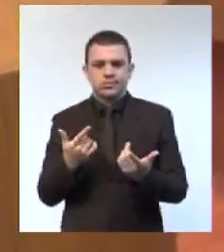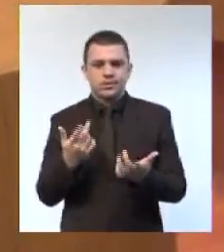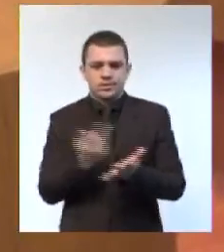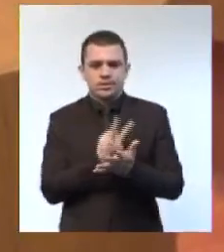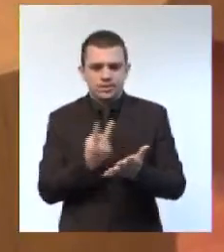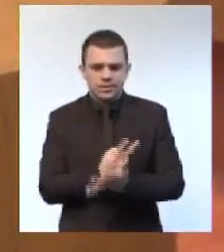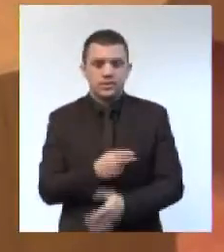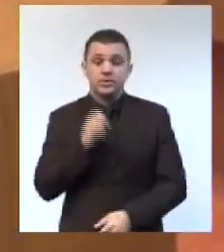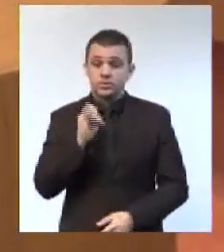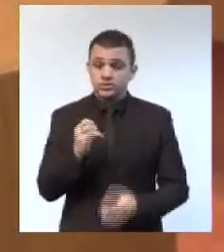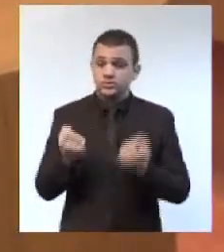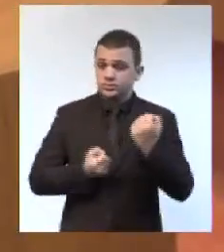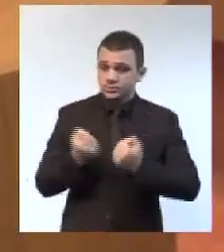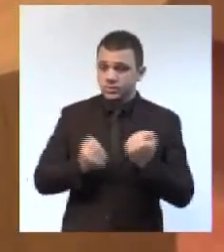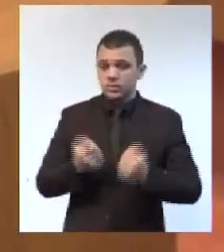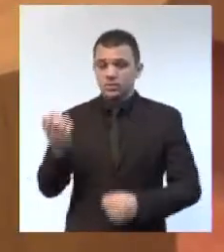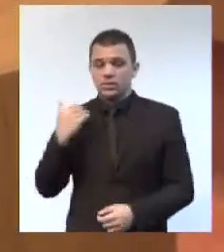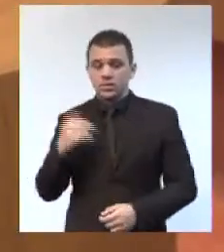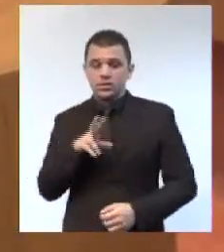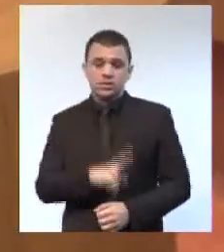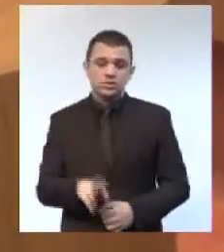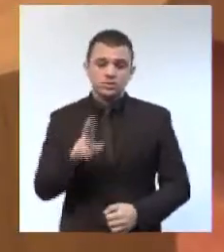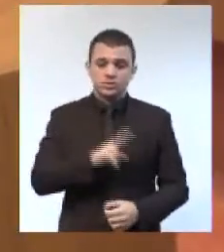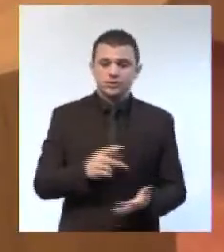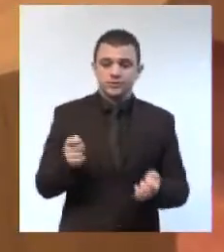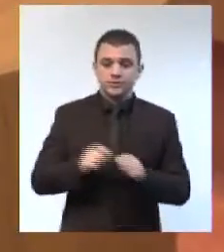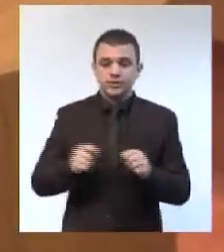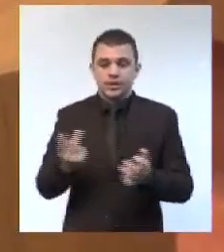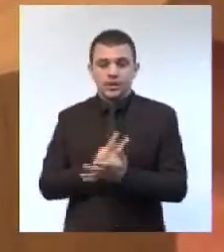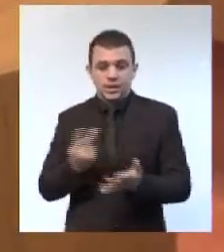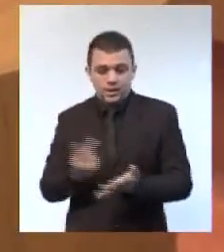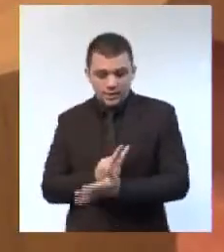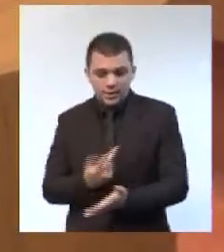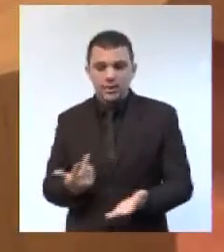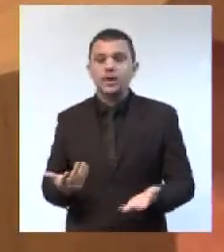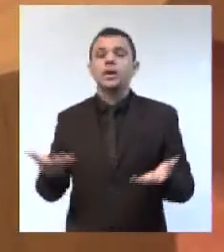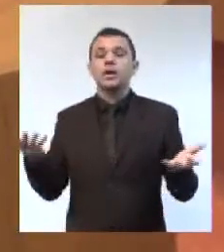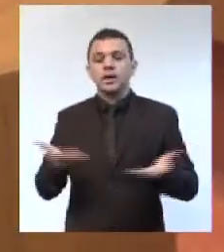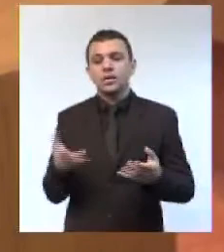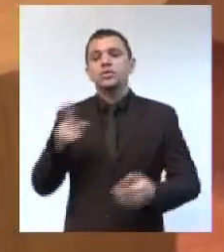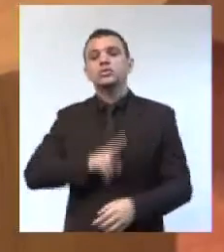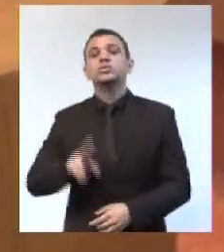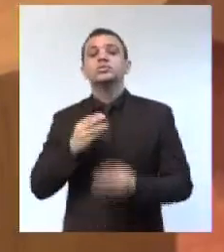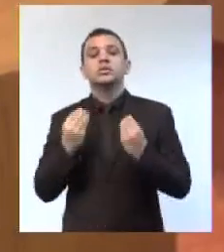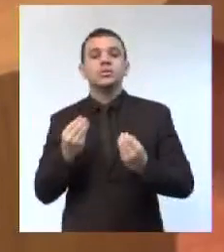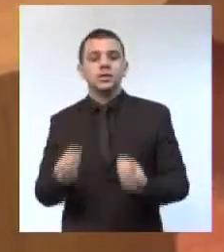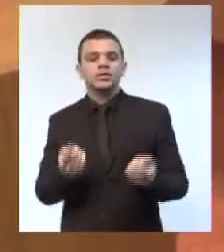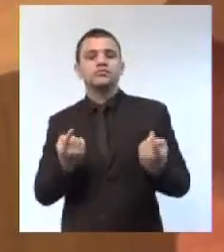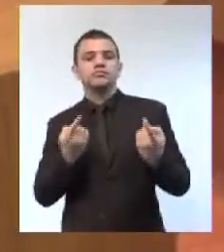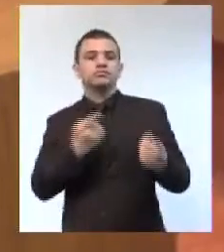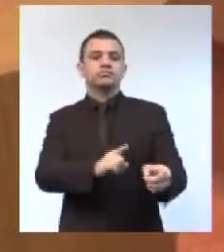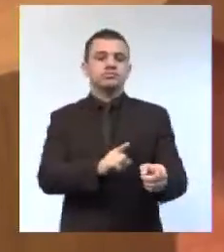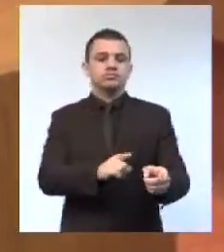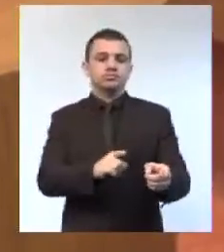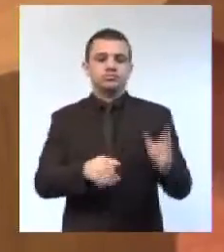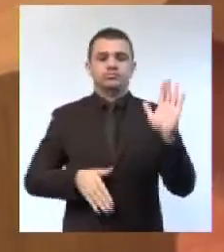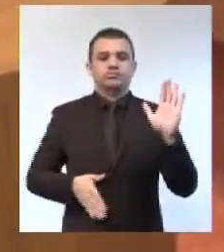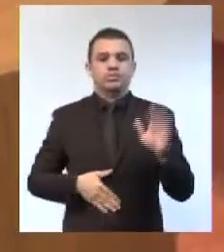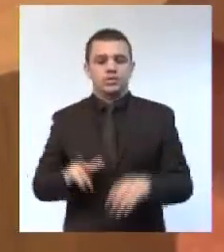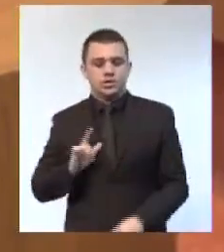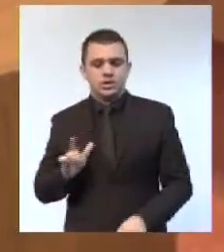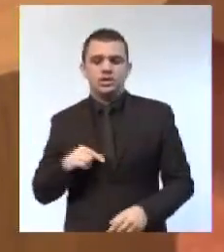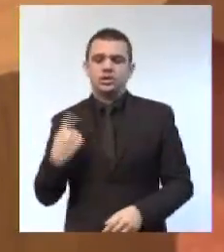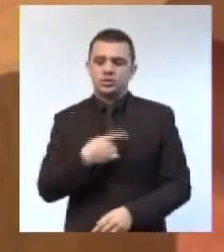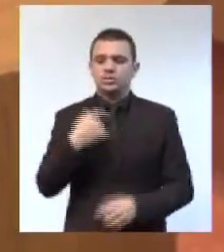foi utilizado para cometer o crime, ele vai ser utilizado para combater o crime. Eu acho que são de ideias positivas